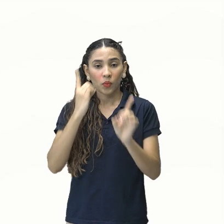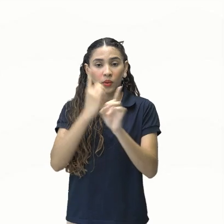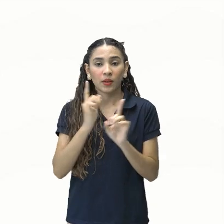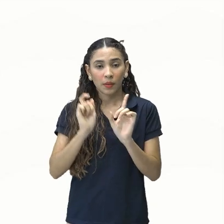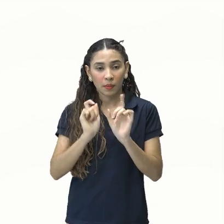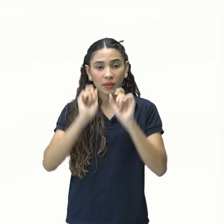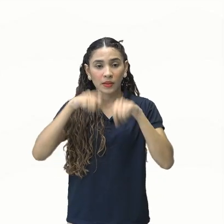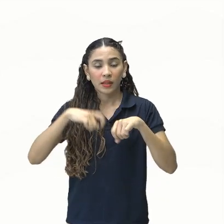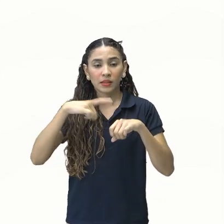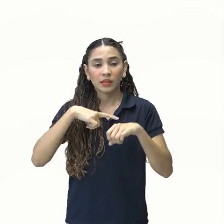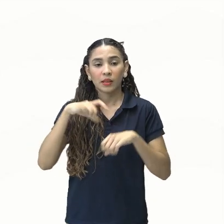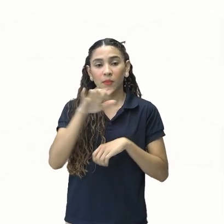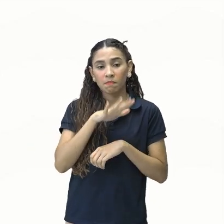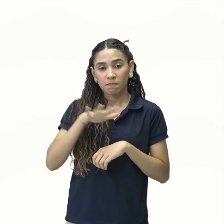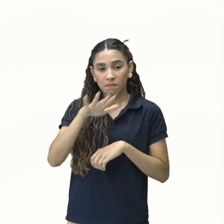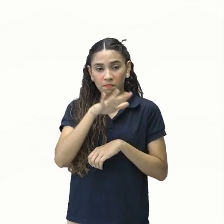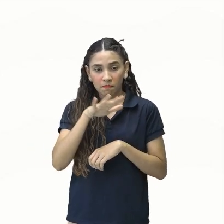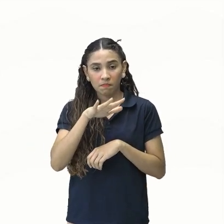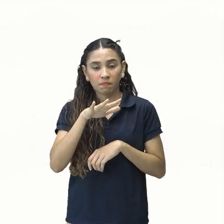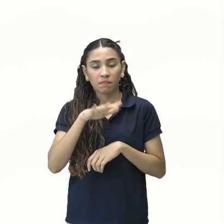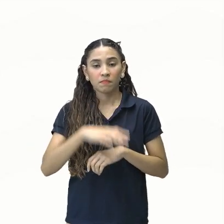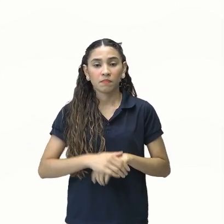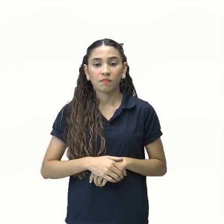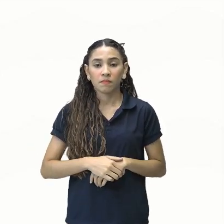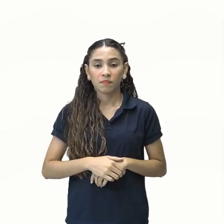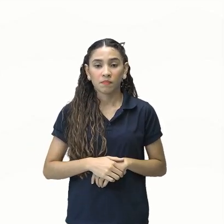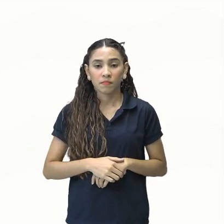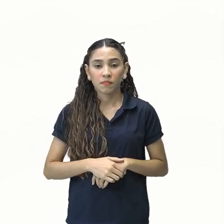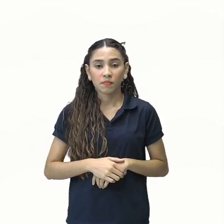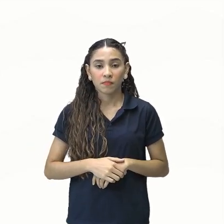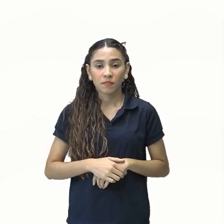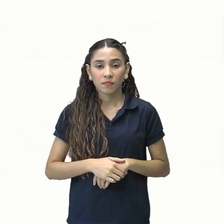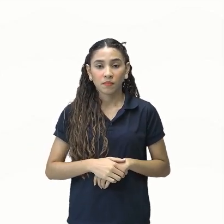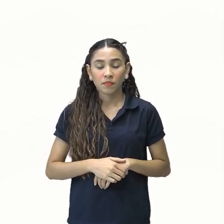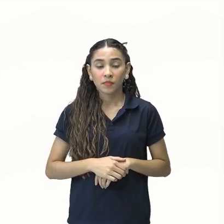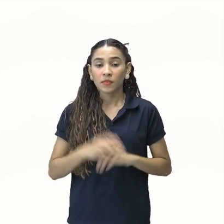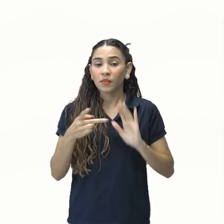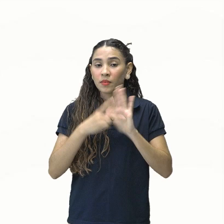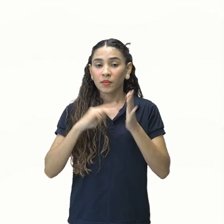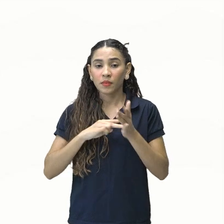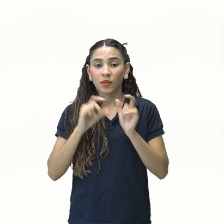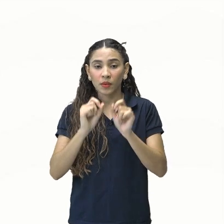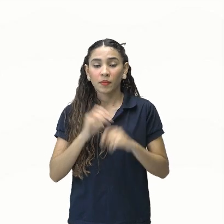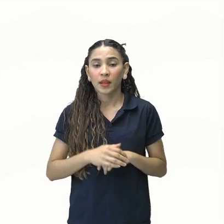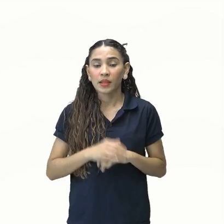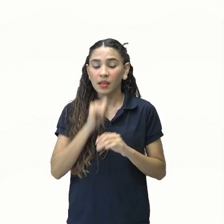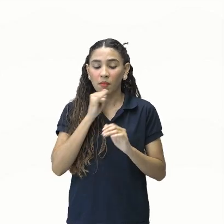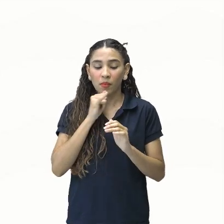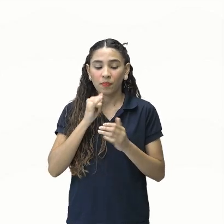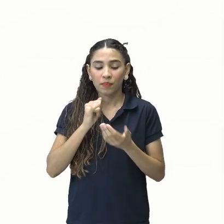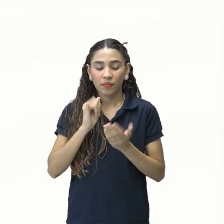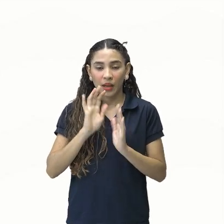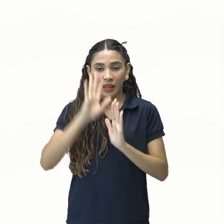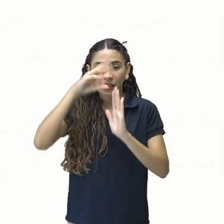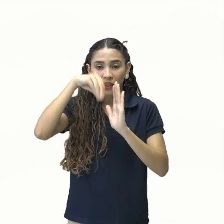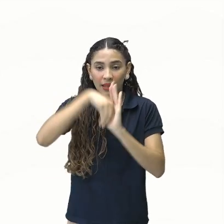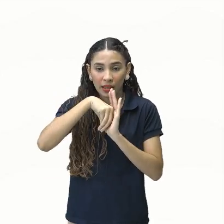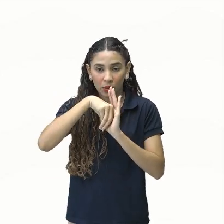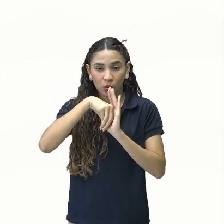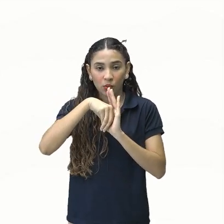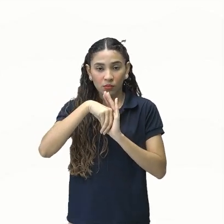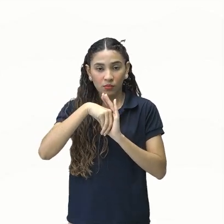capacidade que possui uma figura geométrica espacial, ou seja, quanto cabe dentro daquela